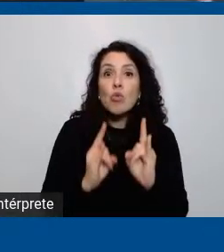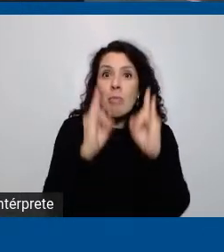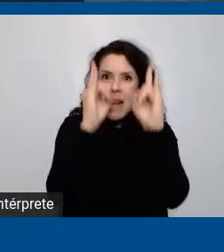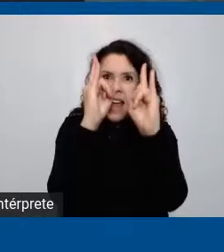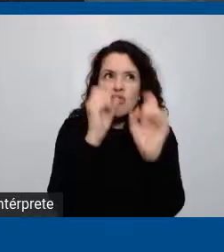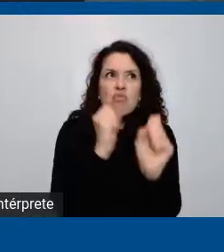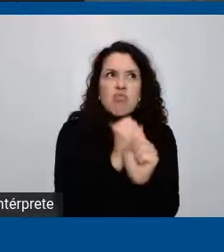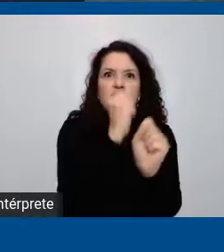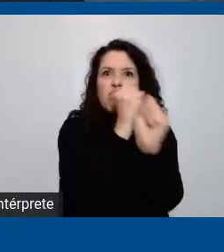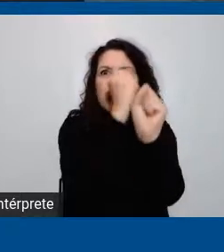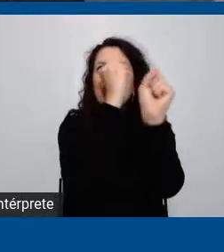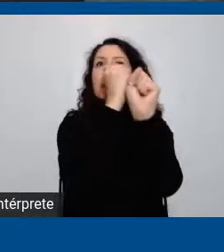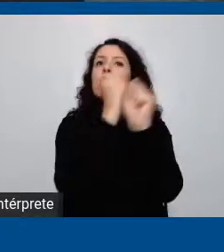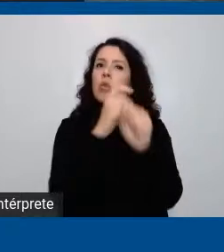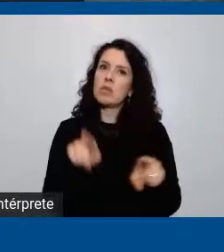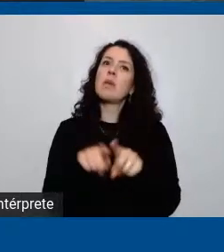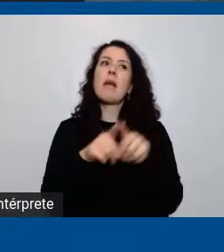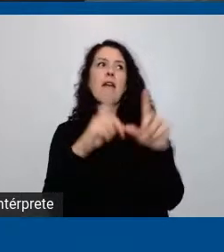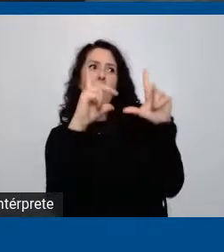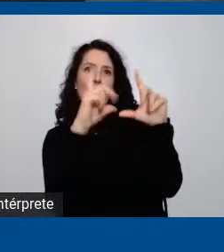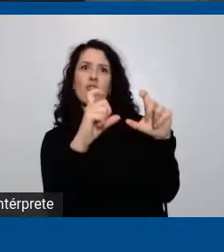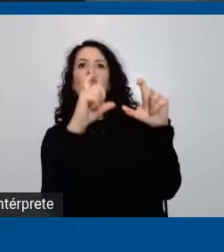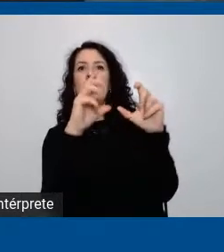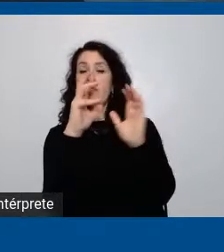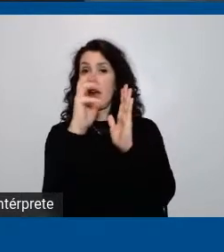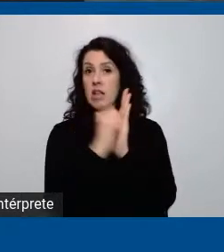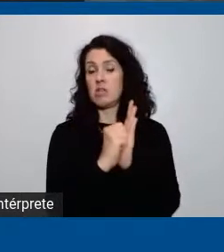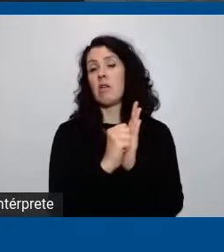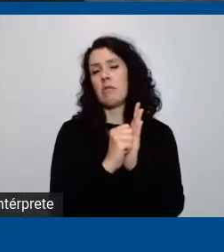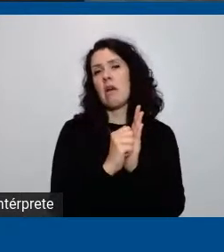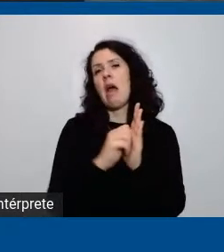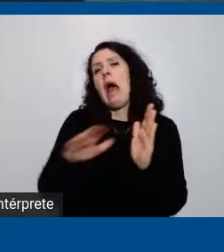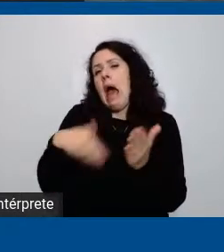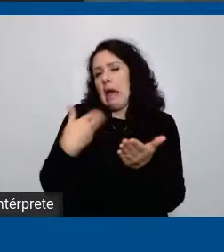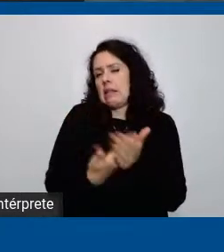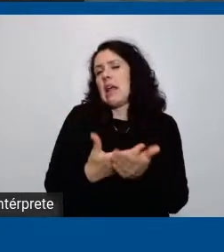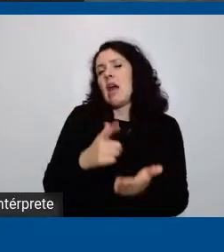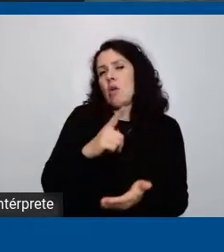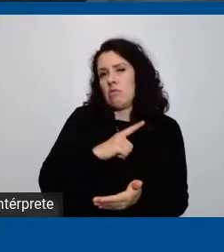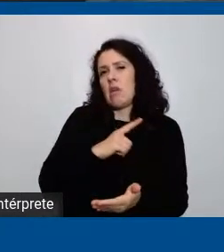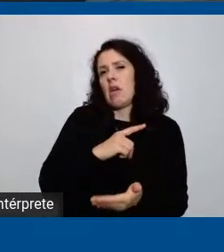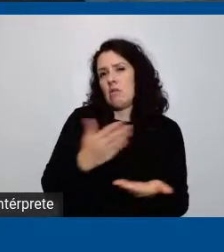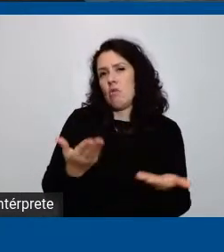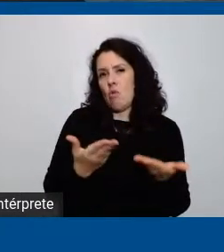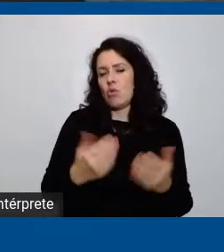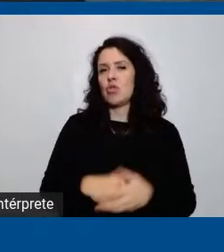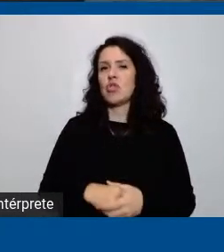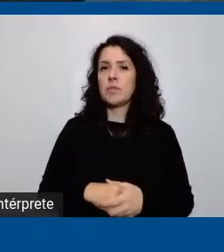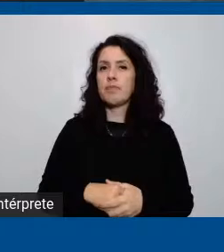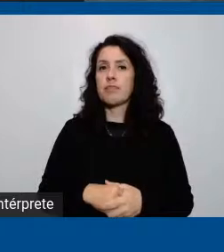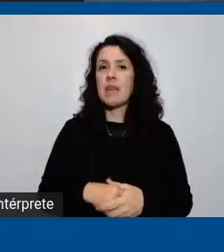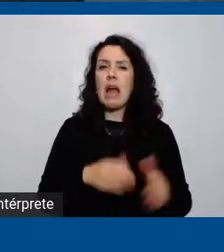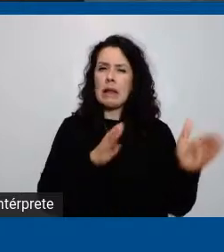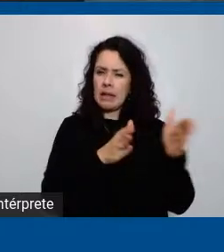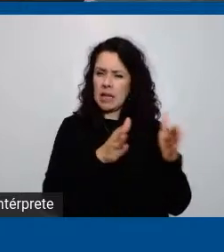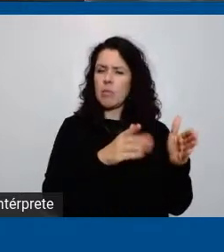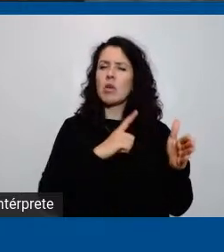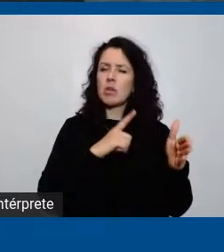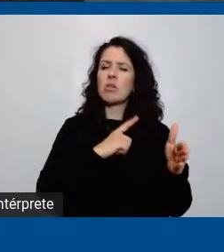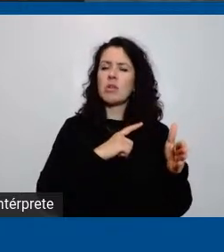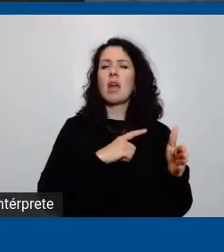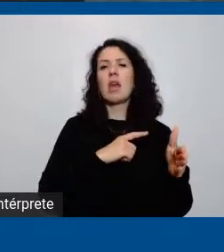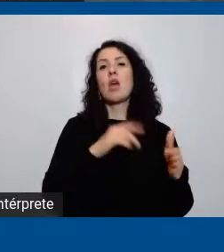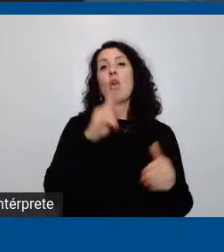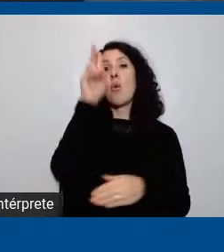do Cinema Pathé, que está ali até hoje, né? Que naquele momento tem até uma crônica muito interessante do